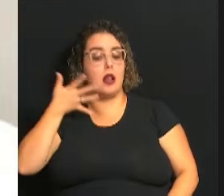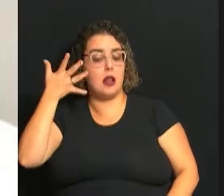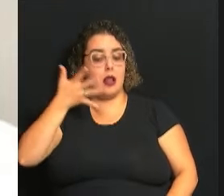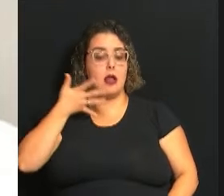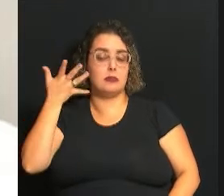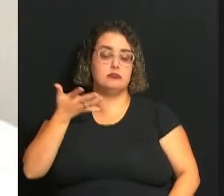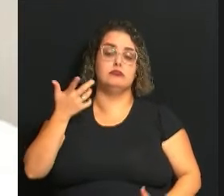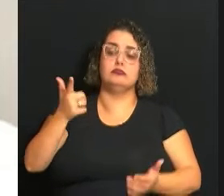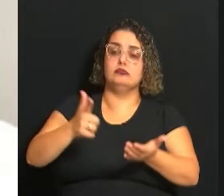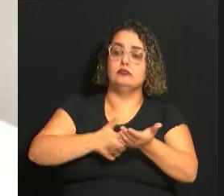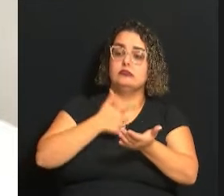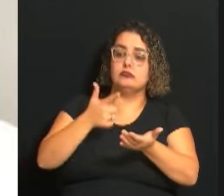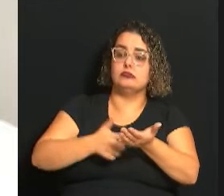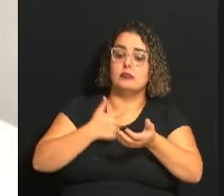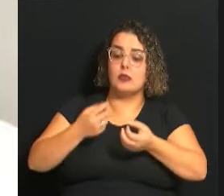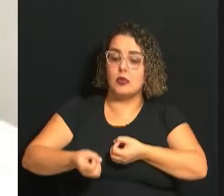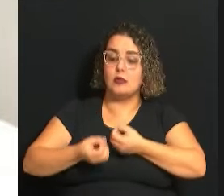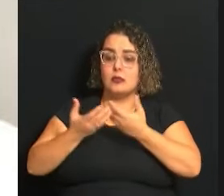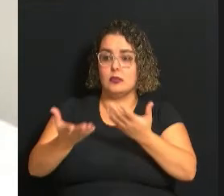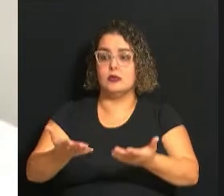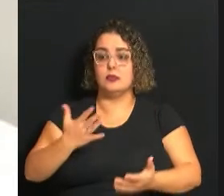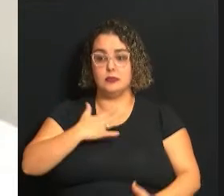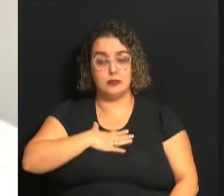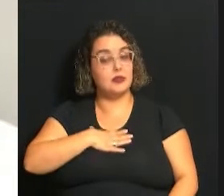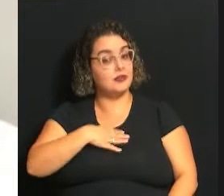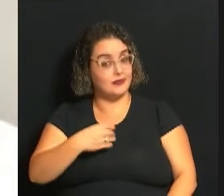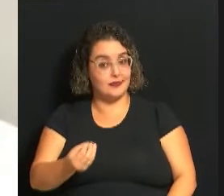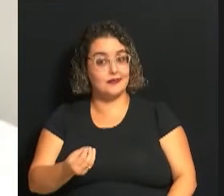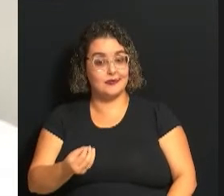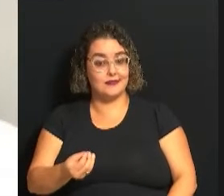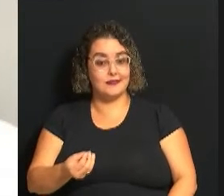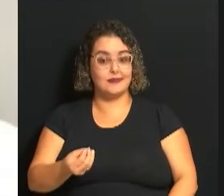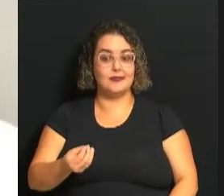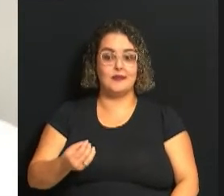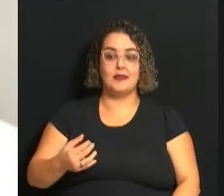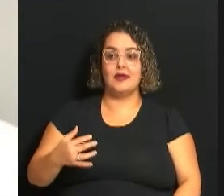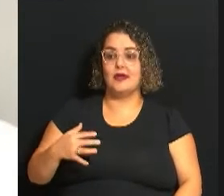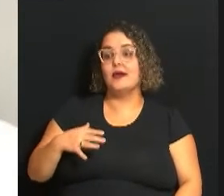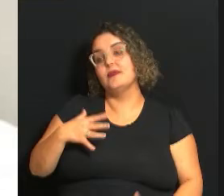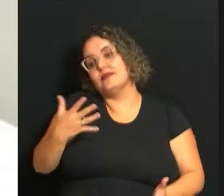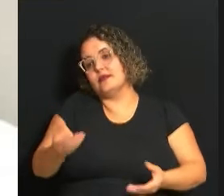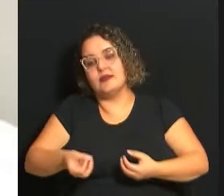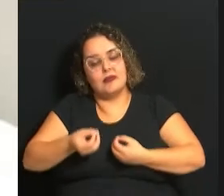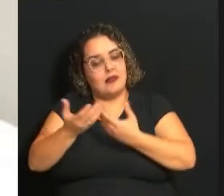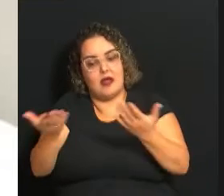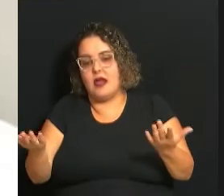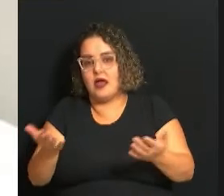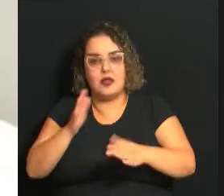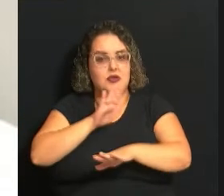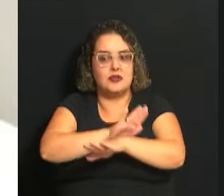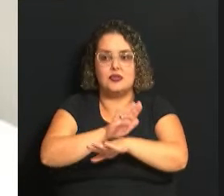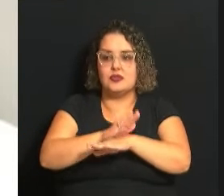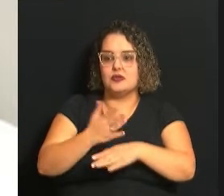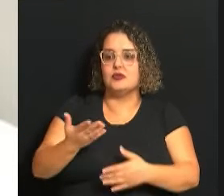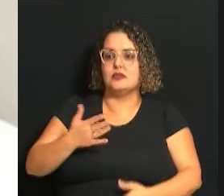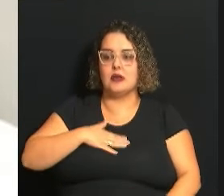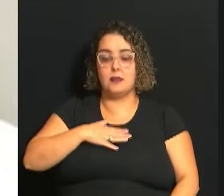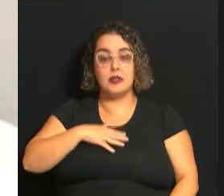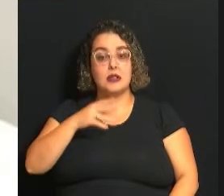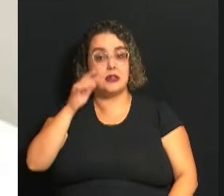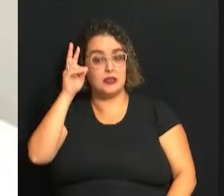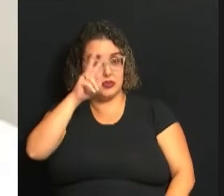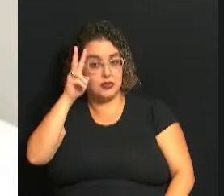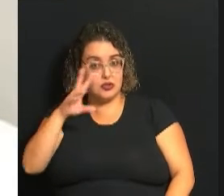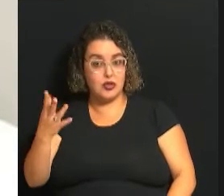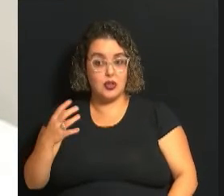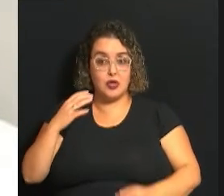quero levar, eu falo que são os meus filhos, né, meus filhinhos para o mundo, para poder ajudar as pessoas através do meu relato, através da